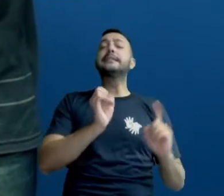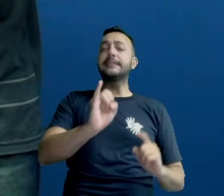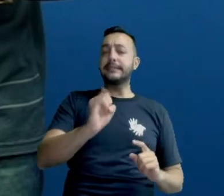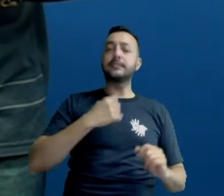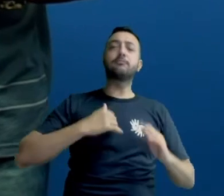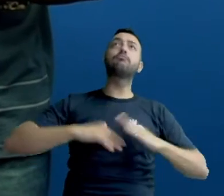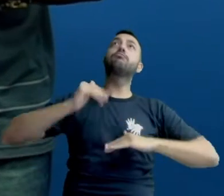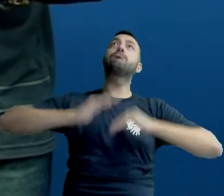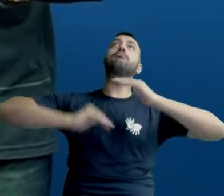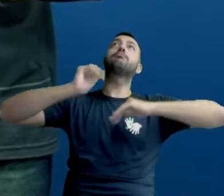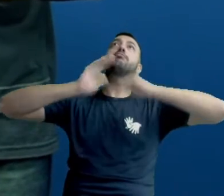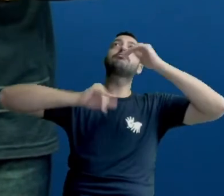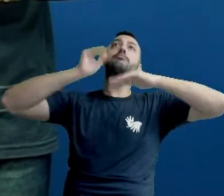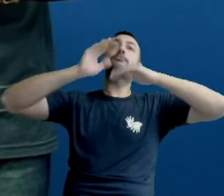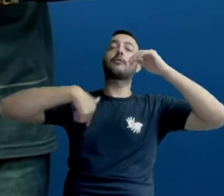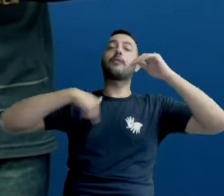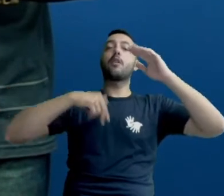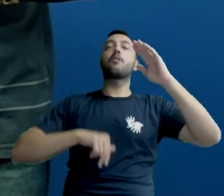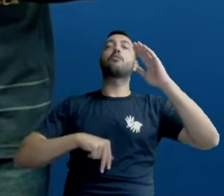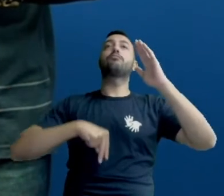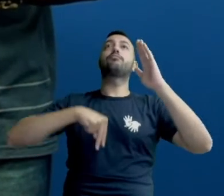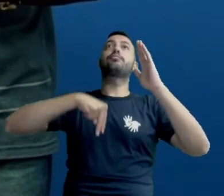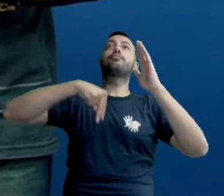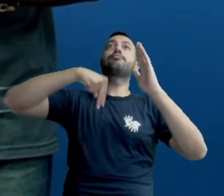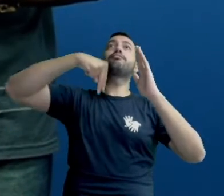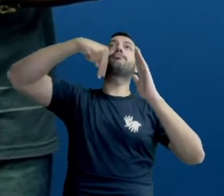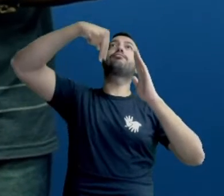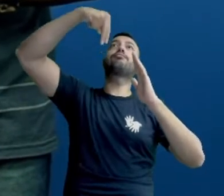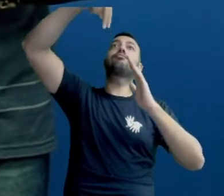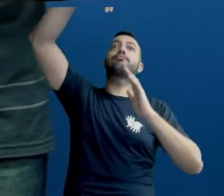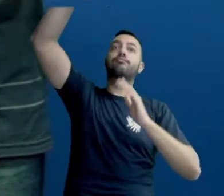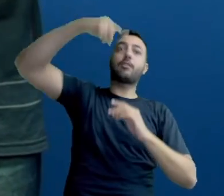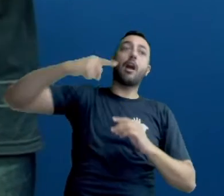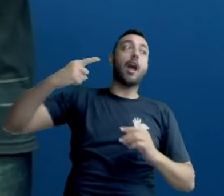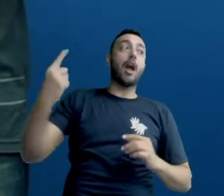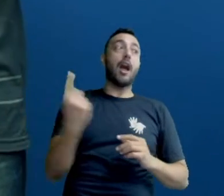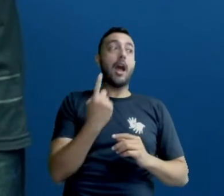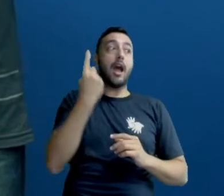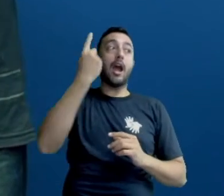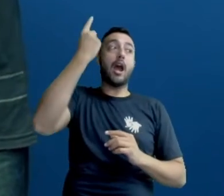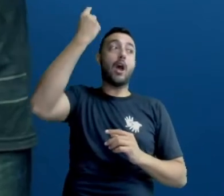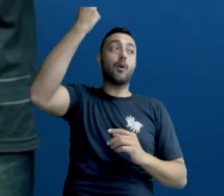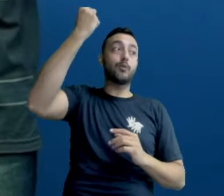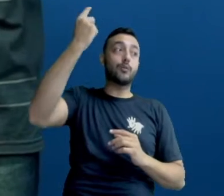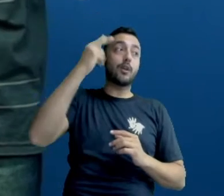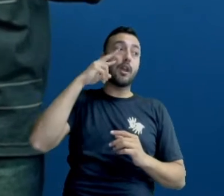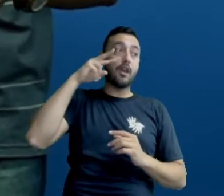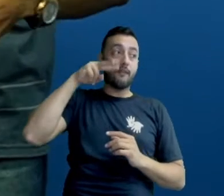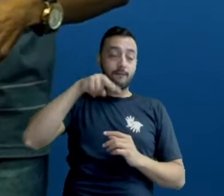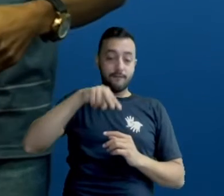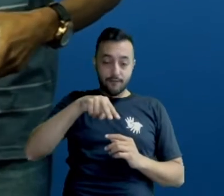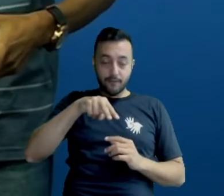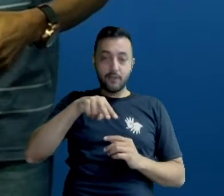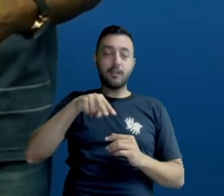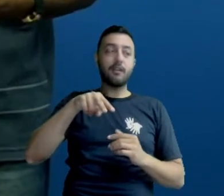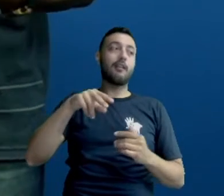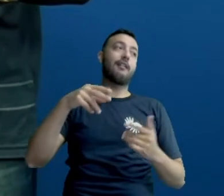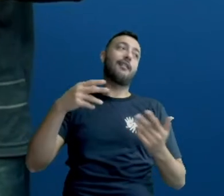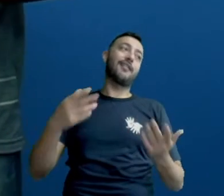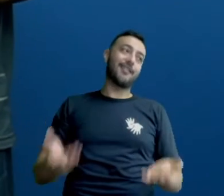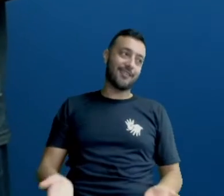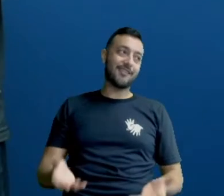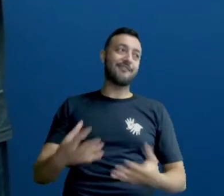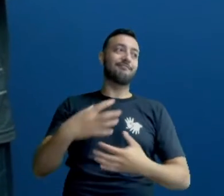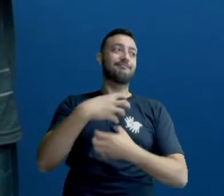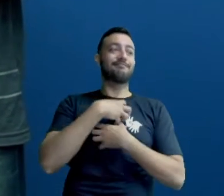que tenha 30, 40, 50 andares e você observa de lá de cima e vê as pessoas embaixo,